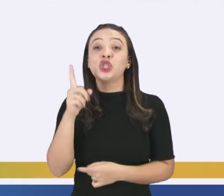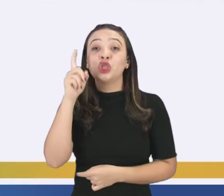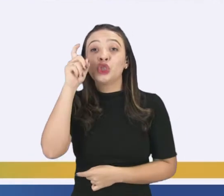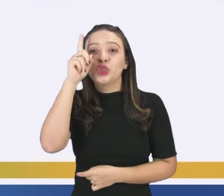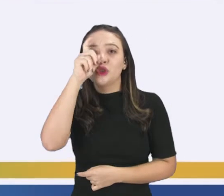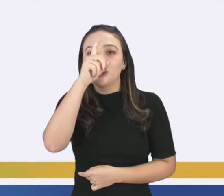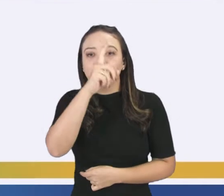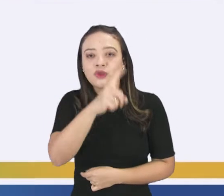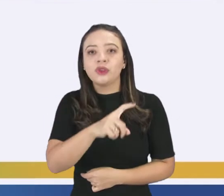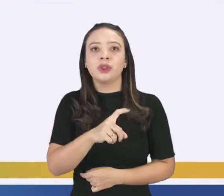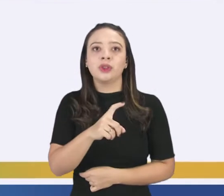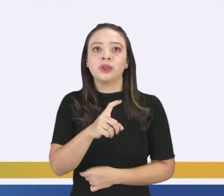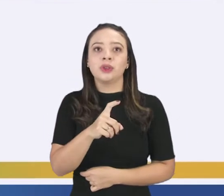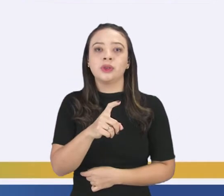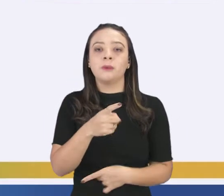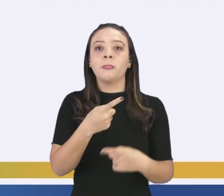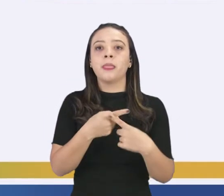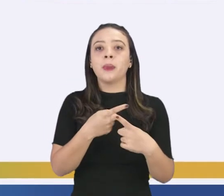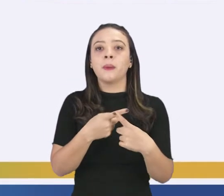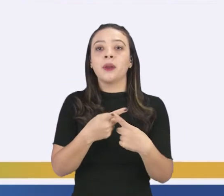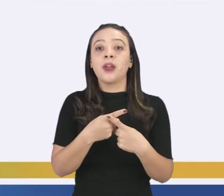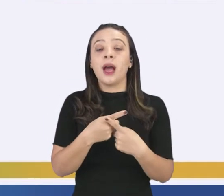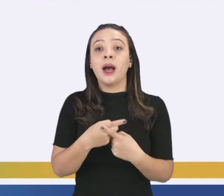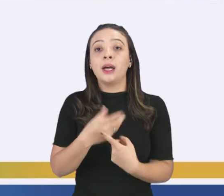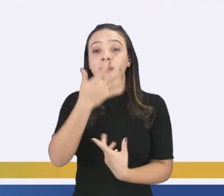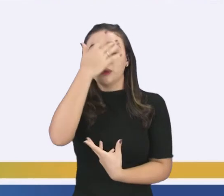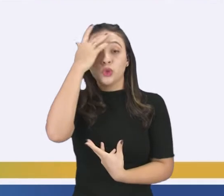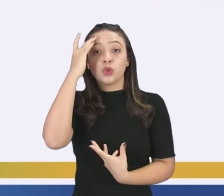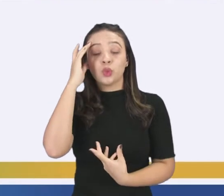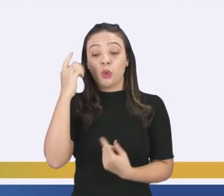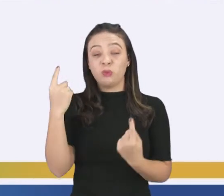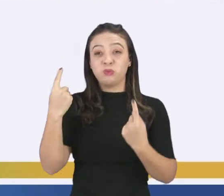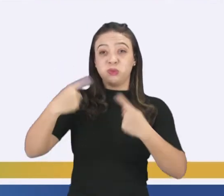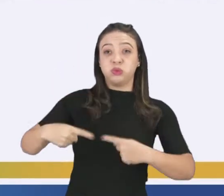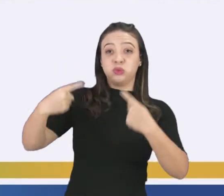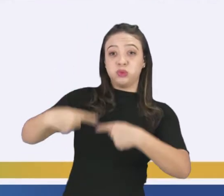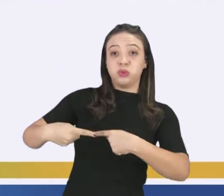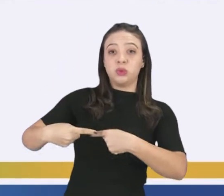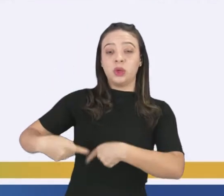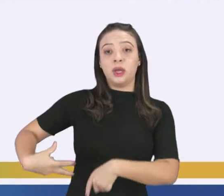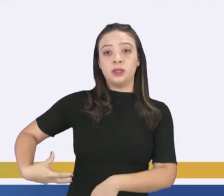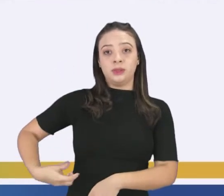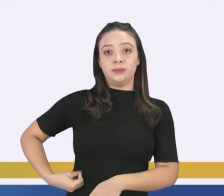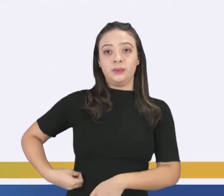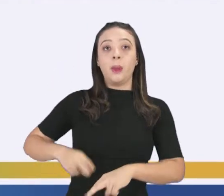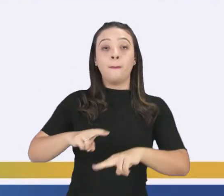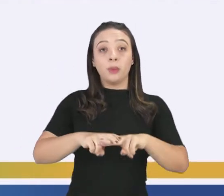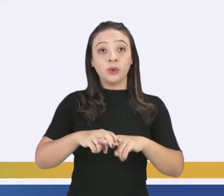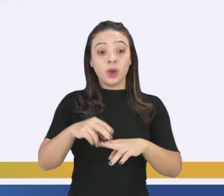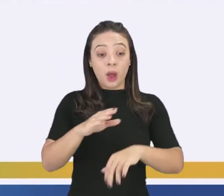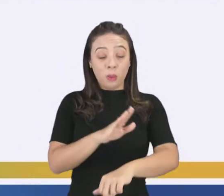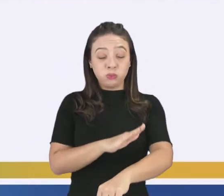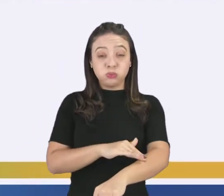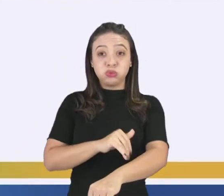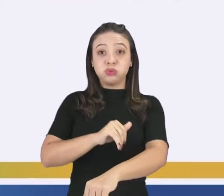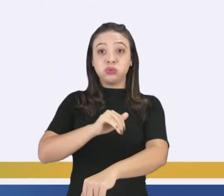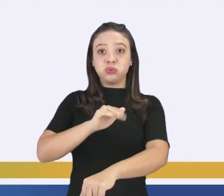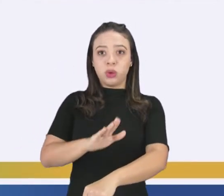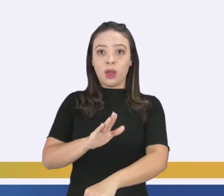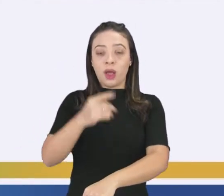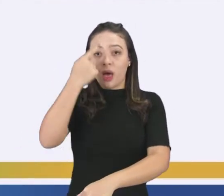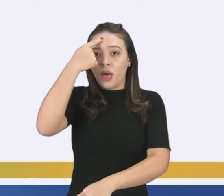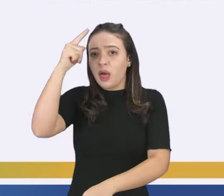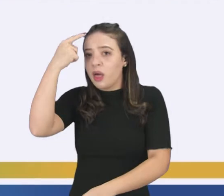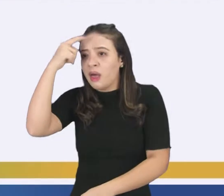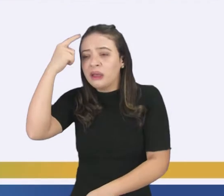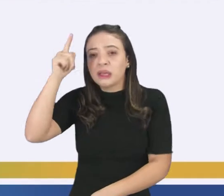dificultada, caracterizando um quadro de resistência insulínica. Isso vai levar a um aumento de produção de insulina para tentar manter a